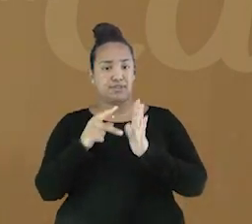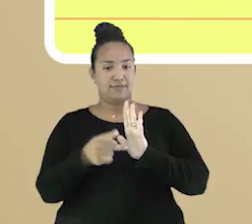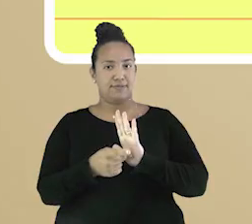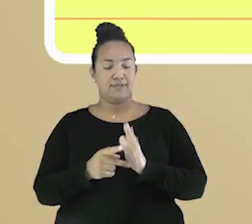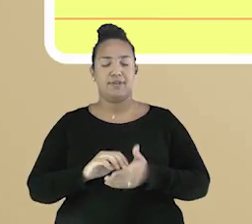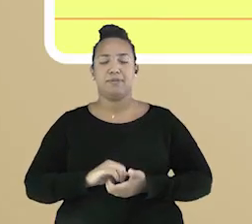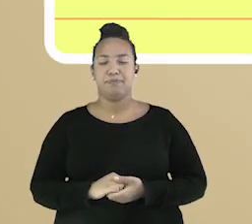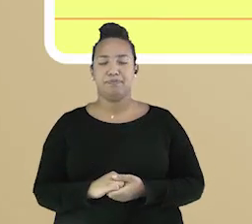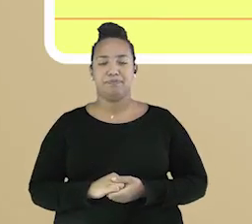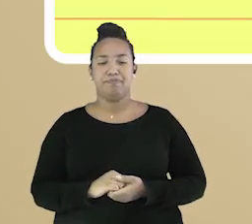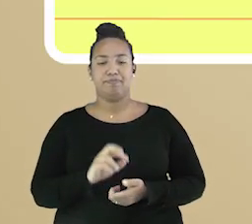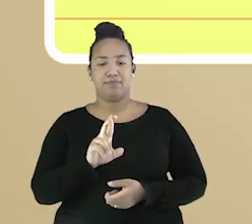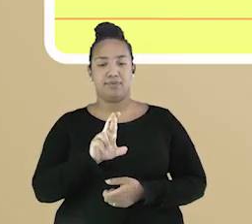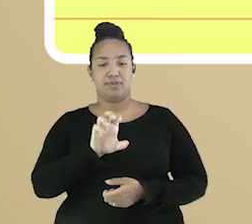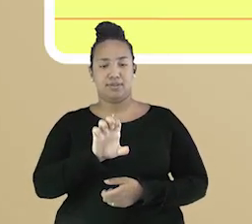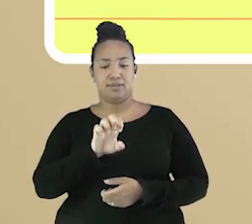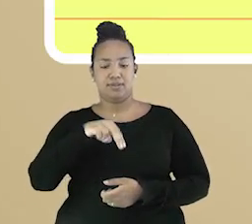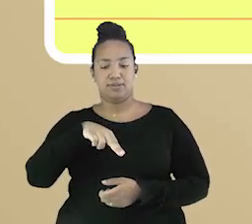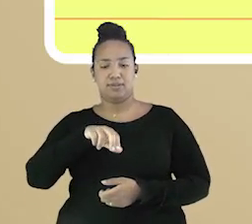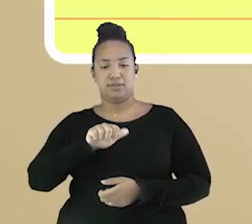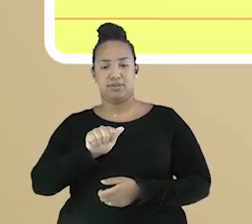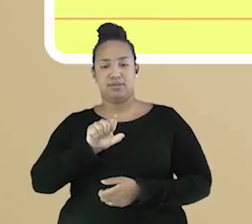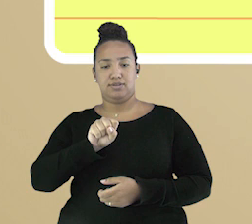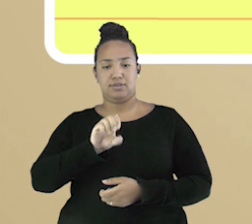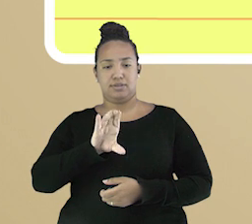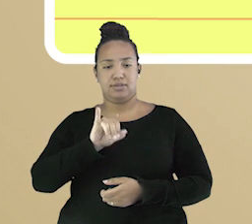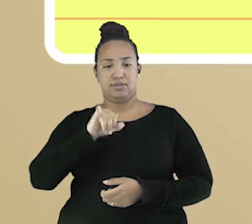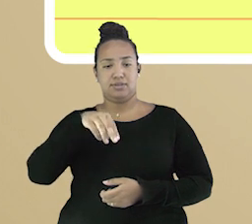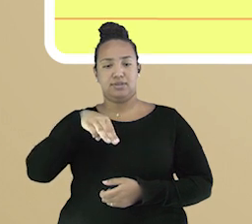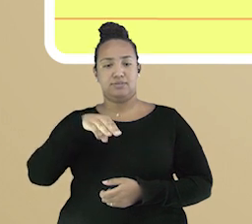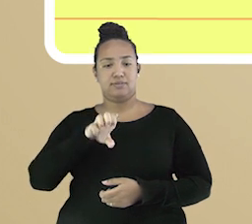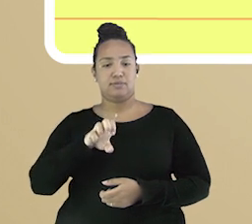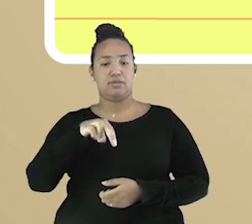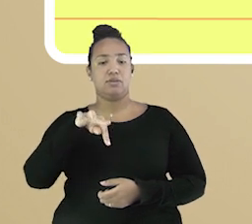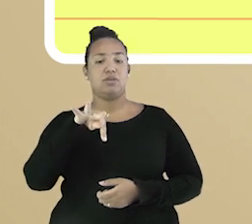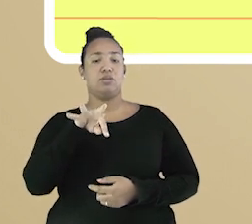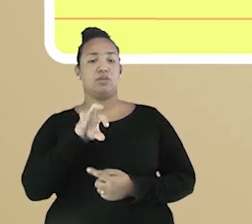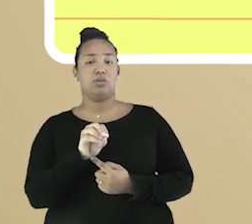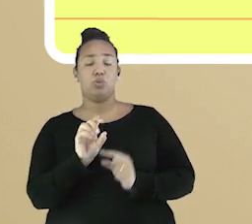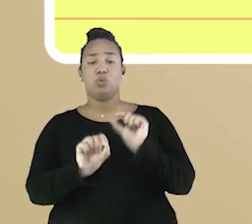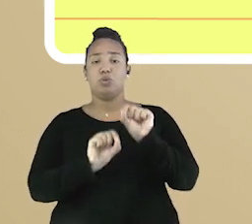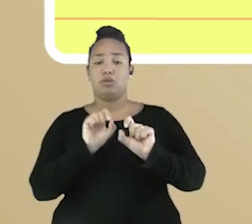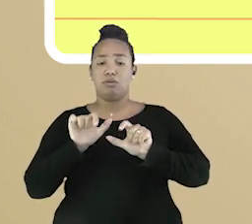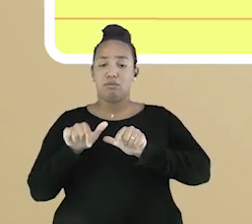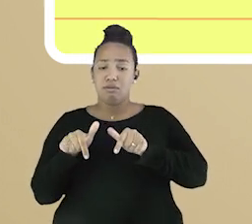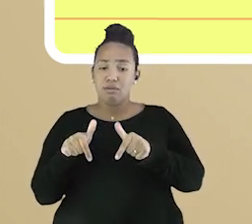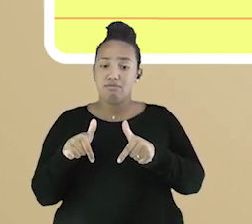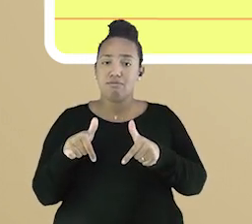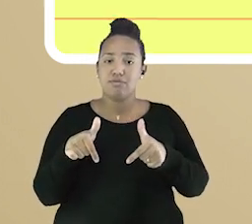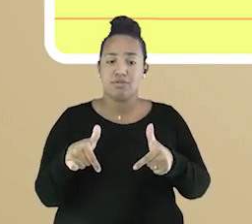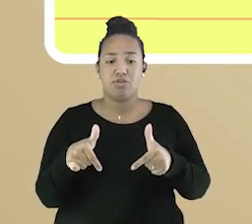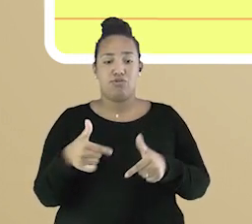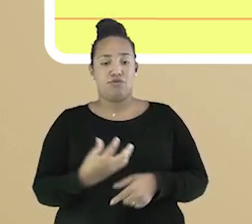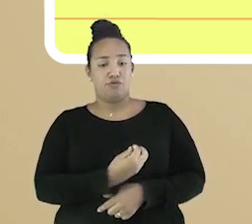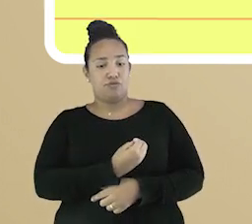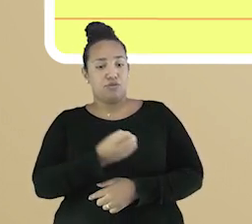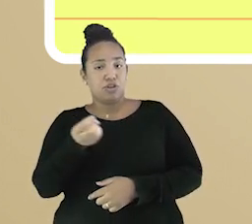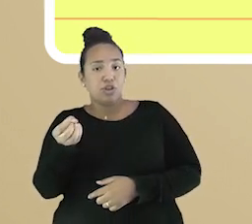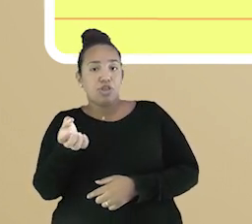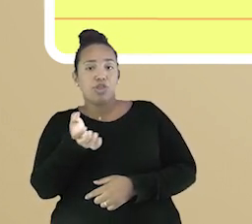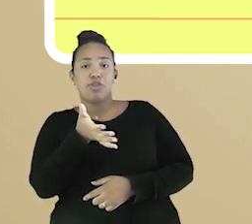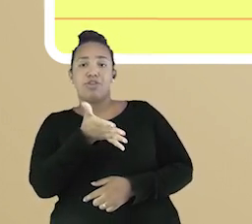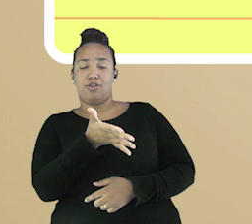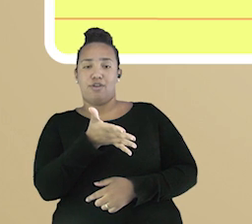significado. Renascimento é o ato ou efeito de renascer, renascença, dar vida nova, uma